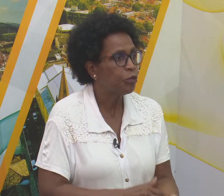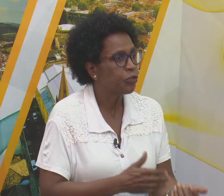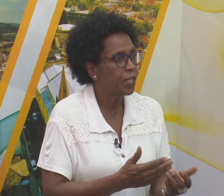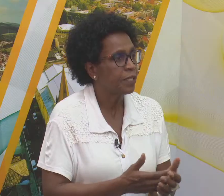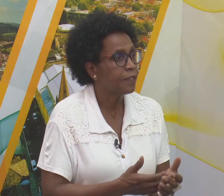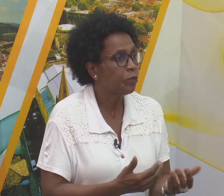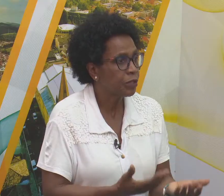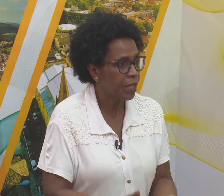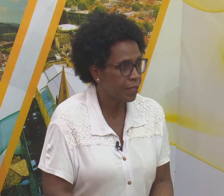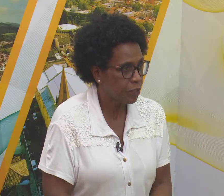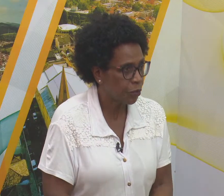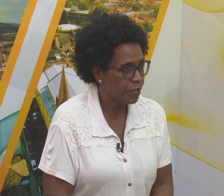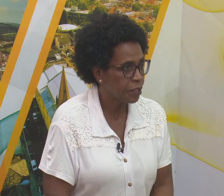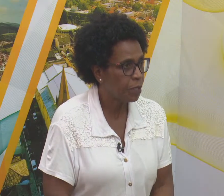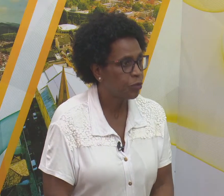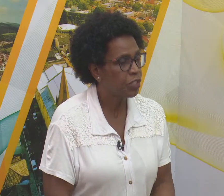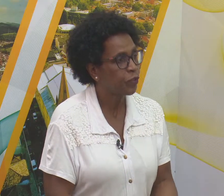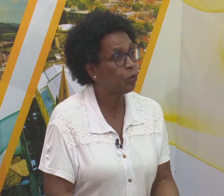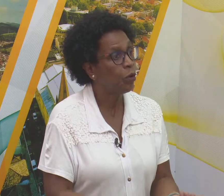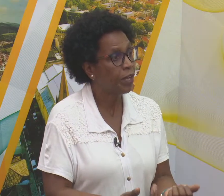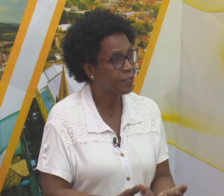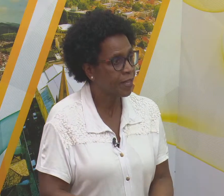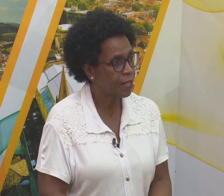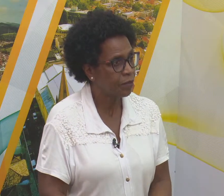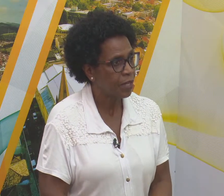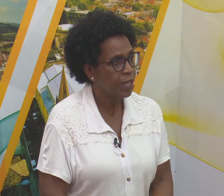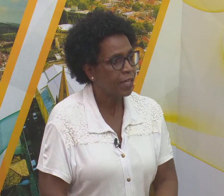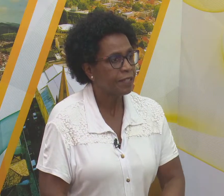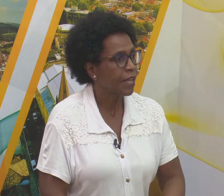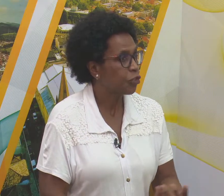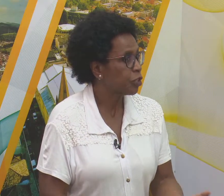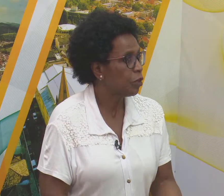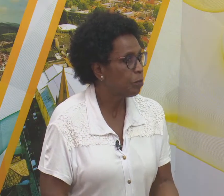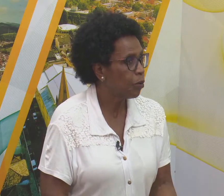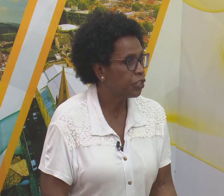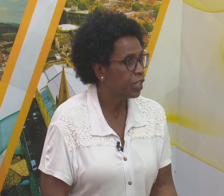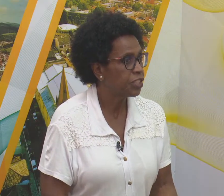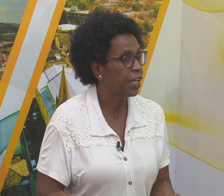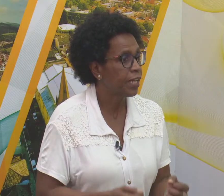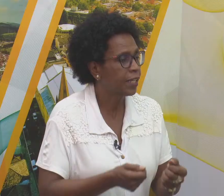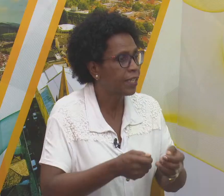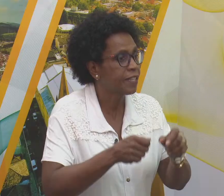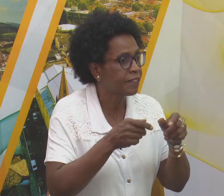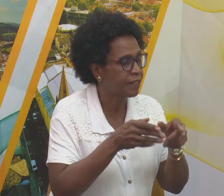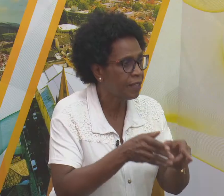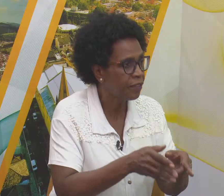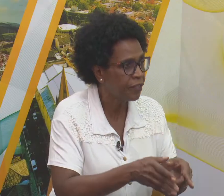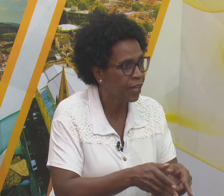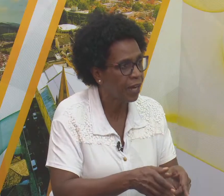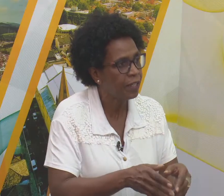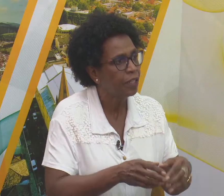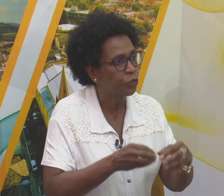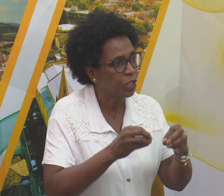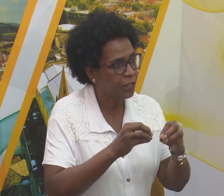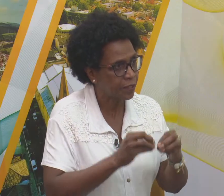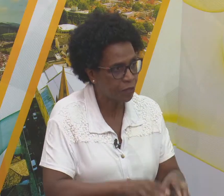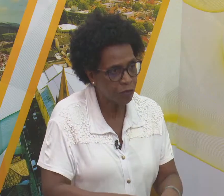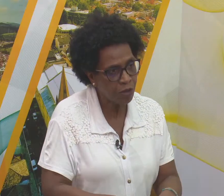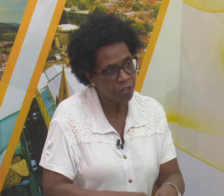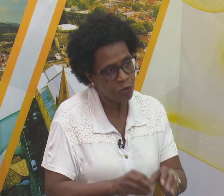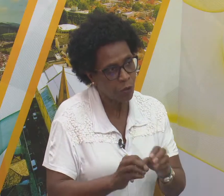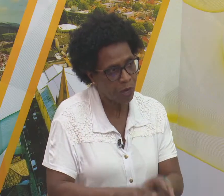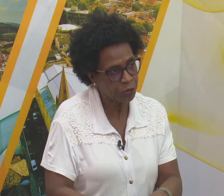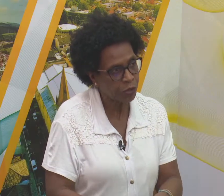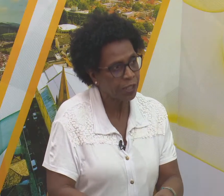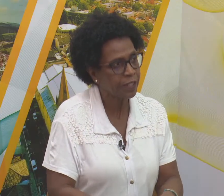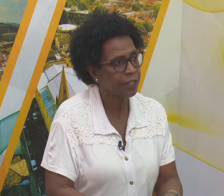e muitos deles não têm esse conhecimento, eles ficam com receio. Eles acham que não pode retirar e a criança tem que ficar durante 5